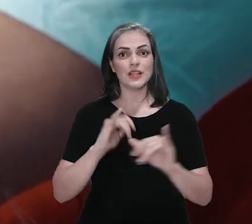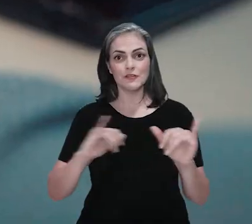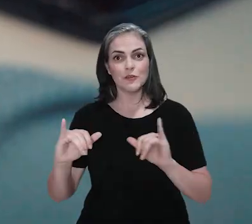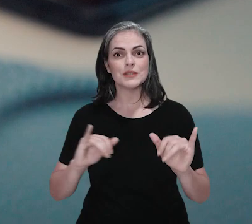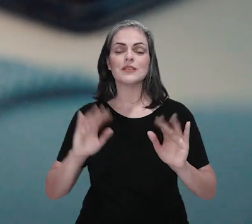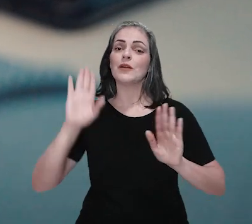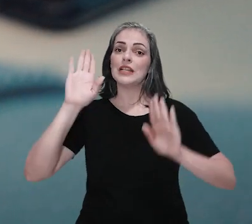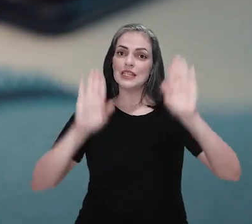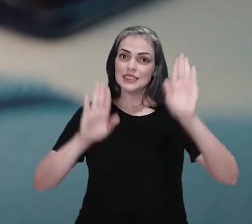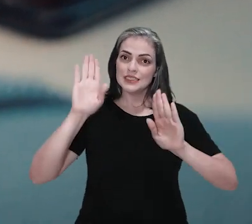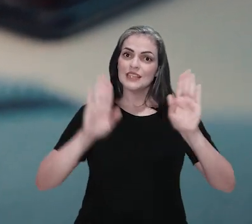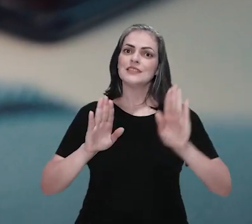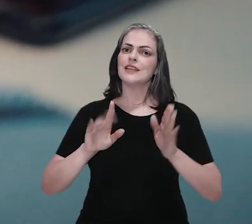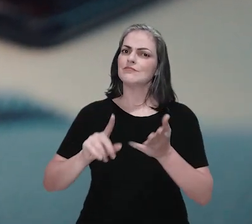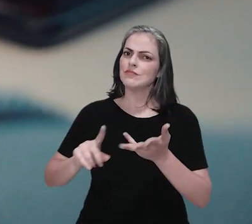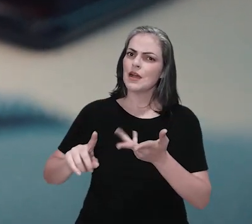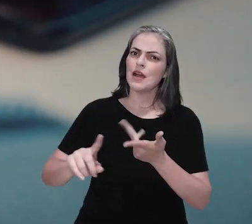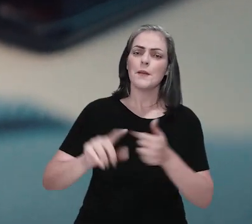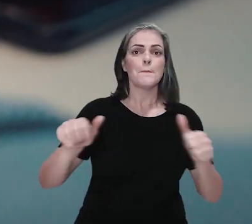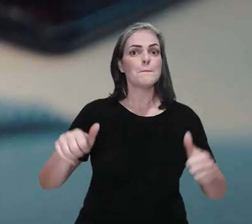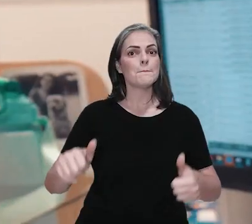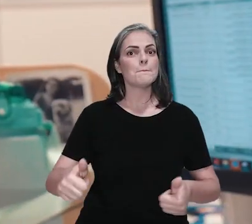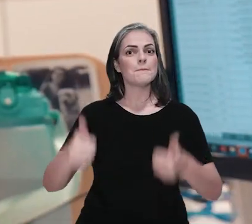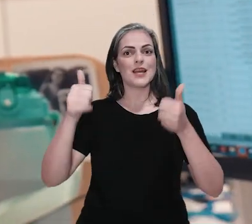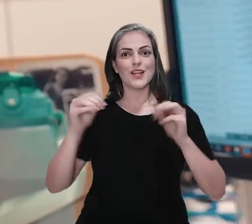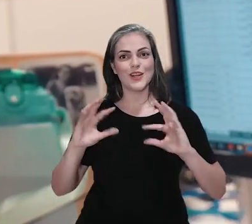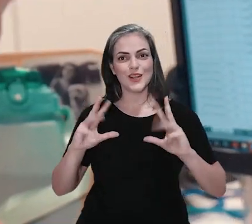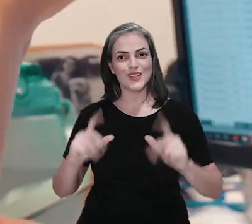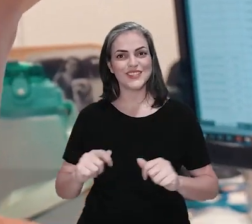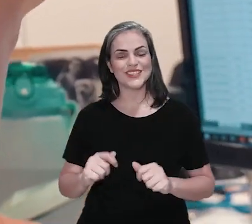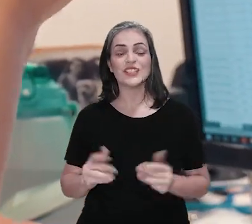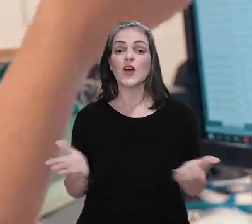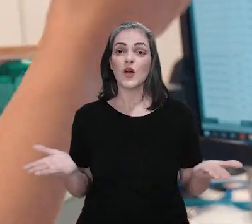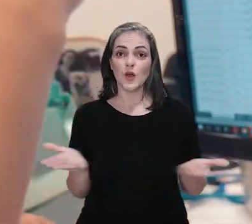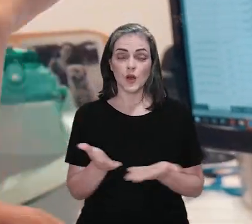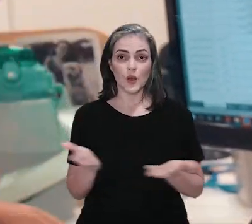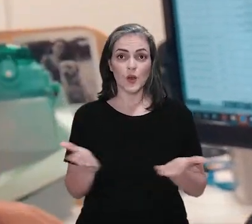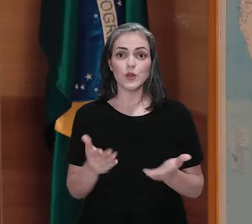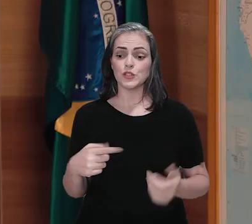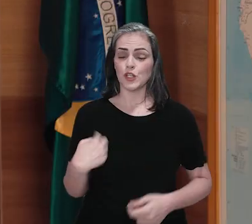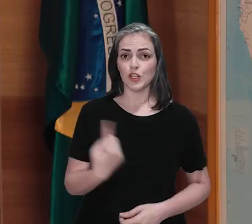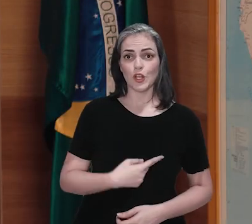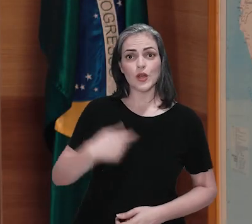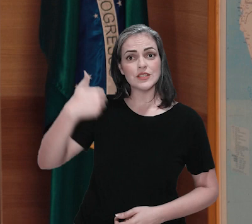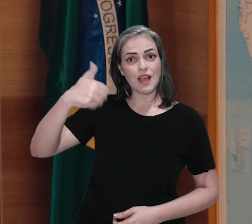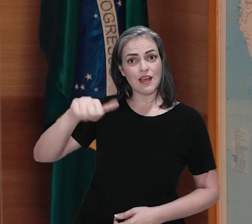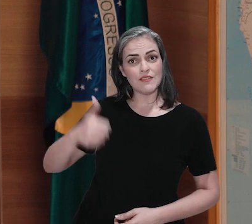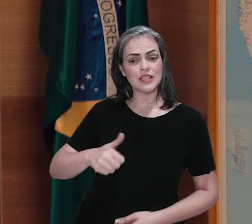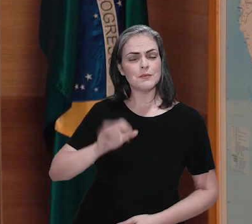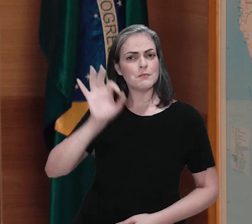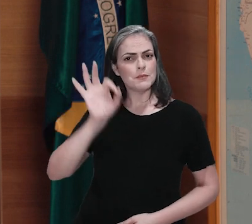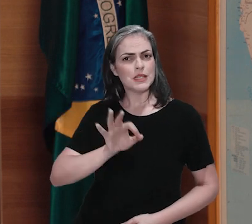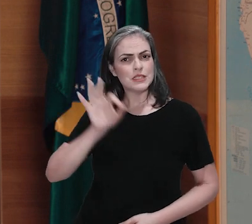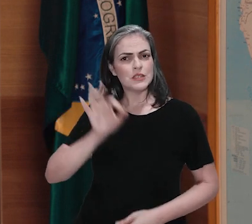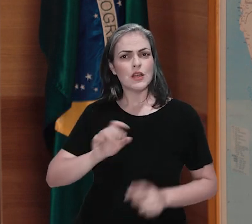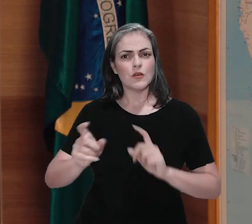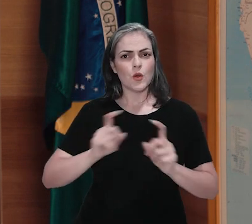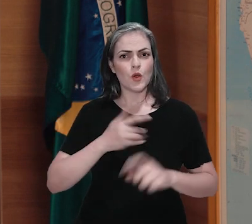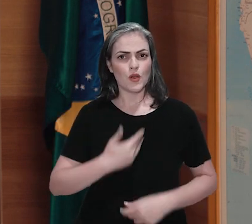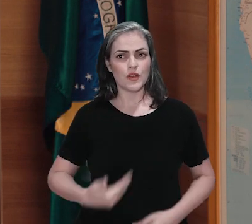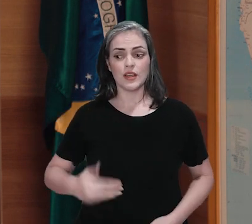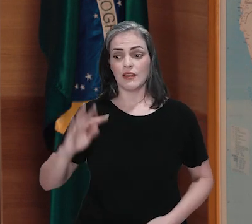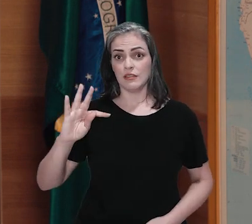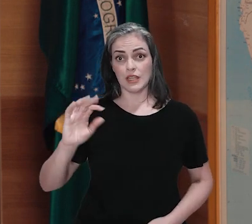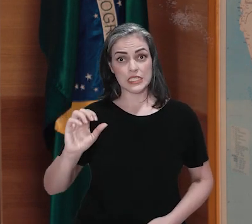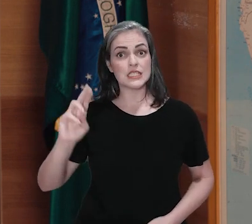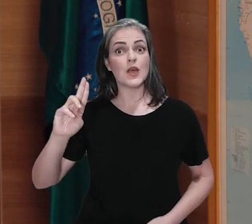licitação, promovemos melhorias em todas as áreas. De forma que hoje nós estimamos que o nosso índice de governança e gestão medida pelo